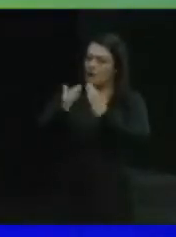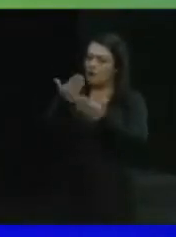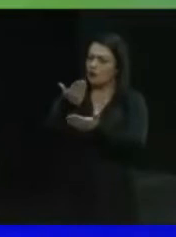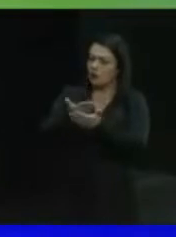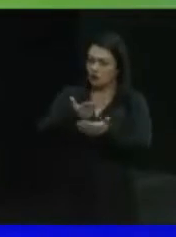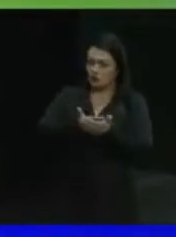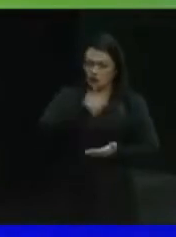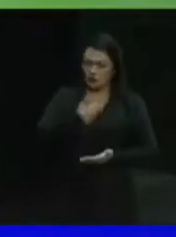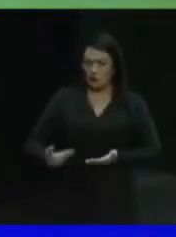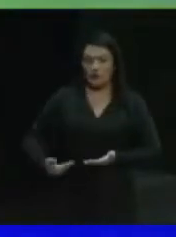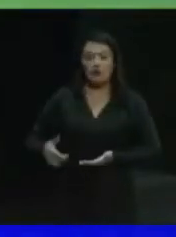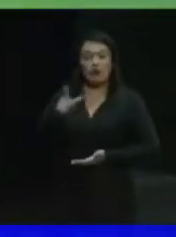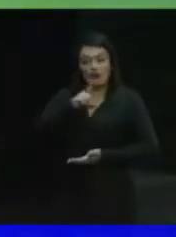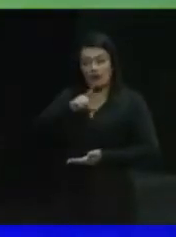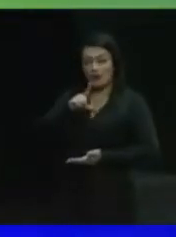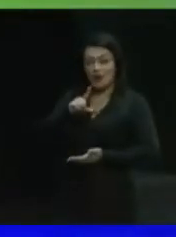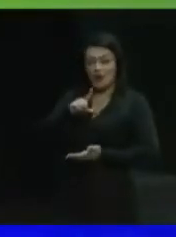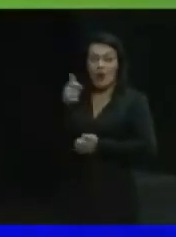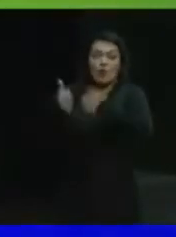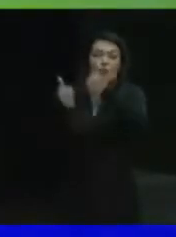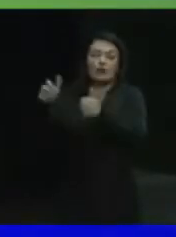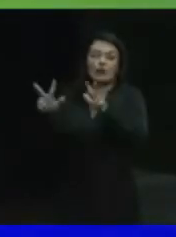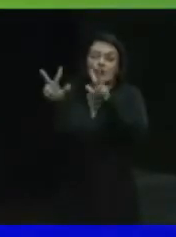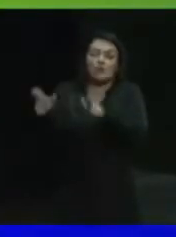qualidade que o das escolas privadas.